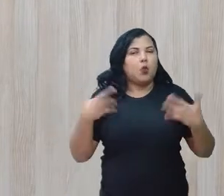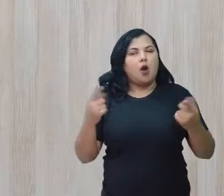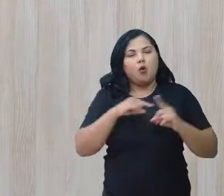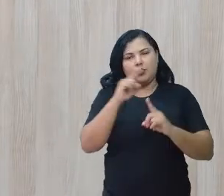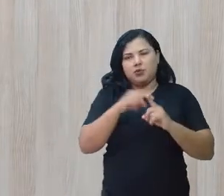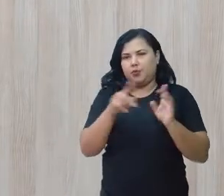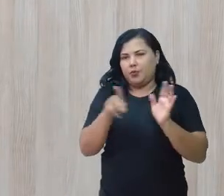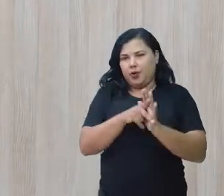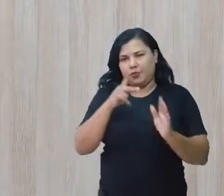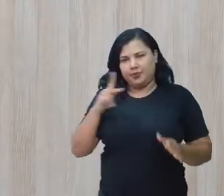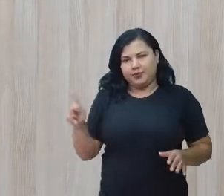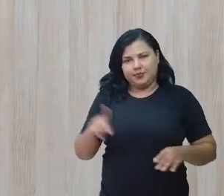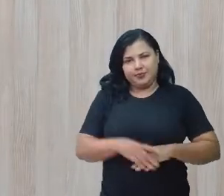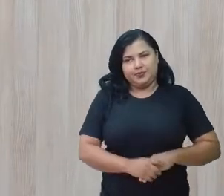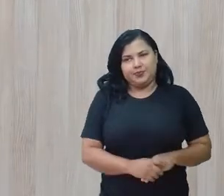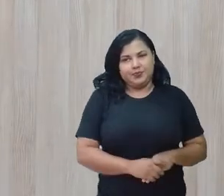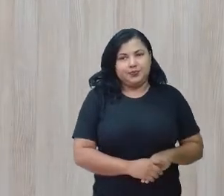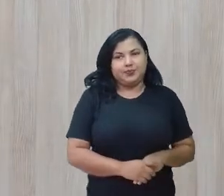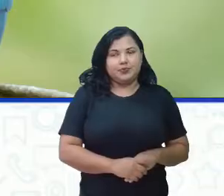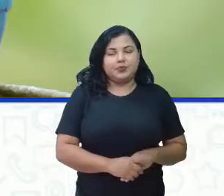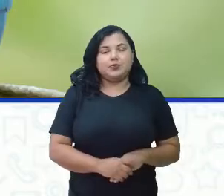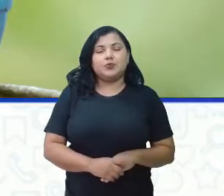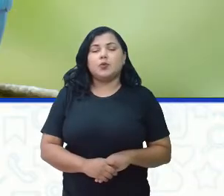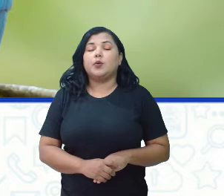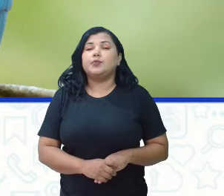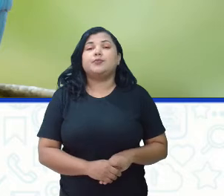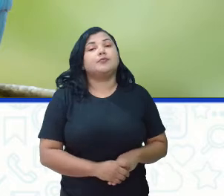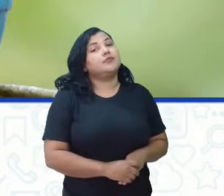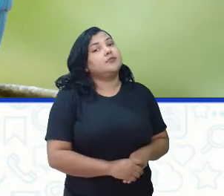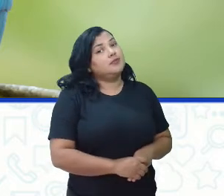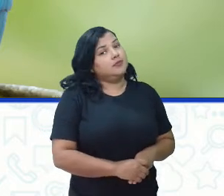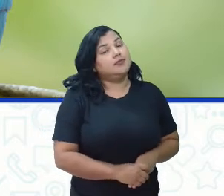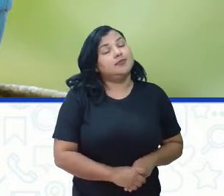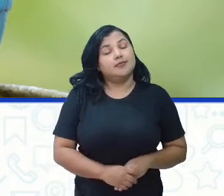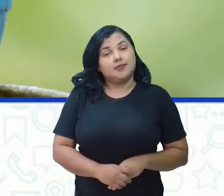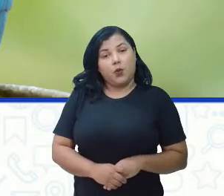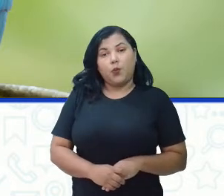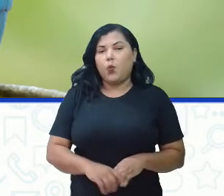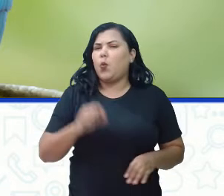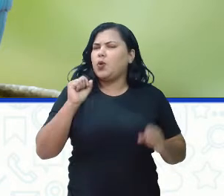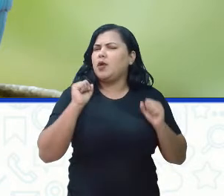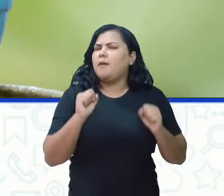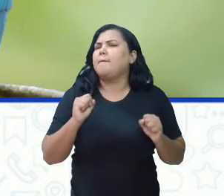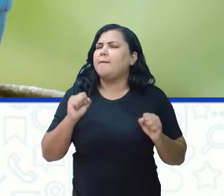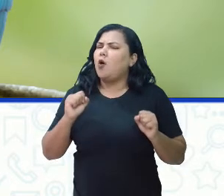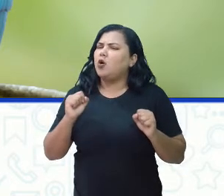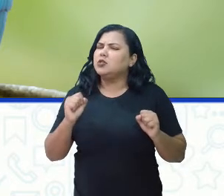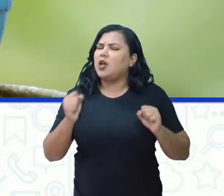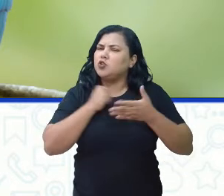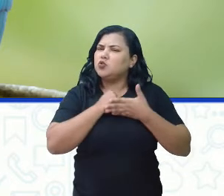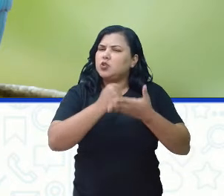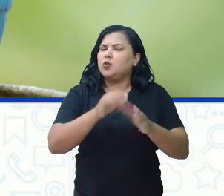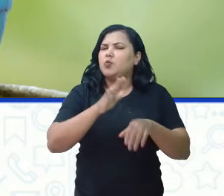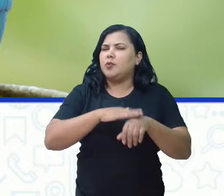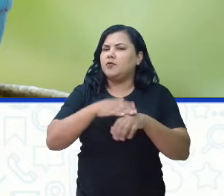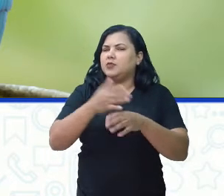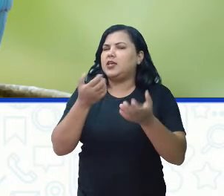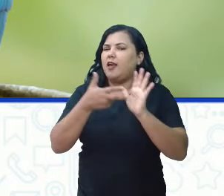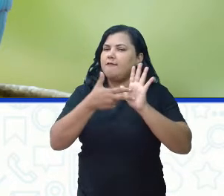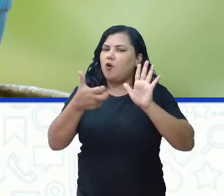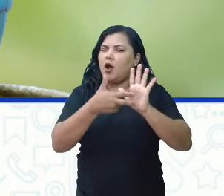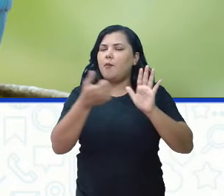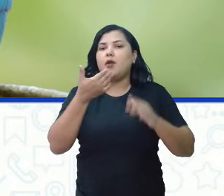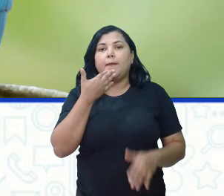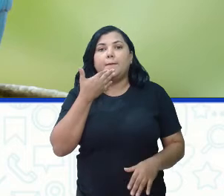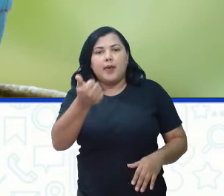pessoa. O que pode ajudar na hora de você enriquecer o seu vocabulário e adequar os